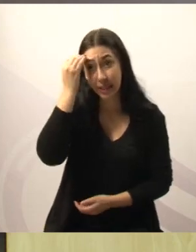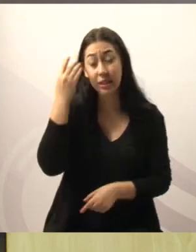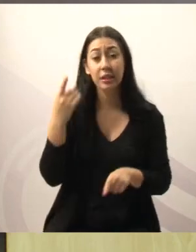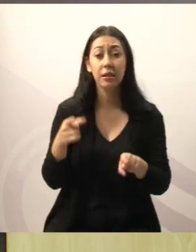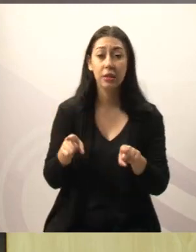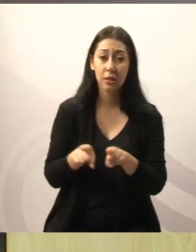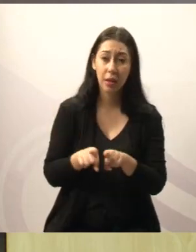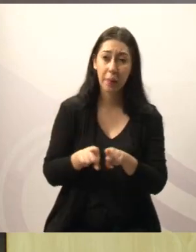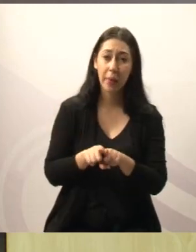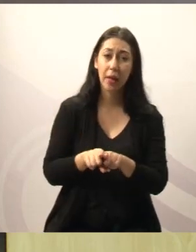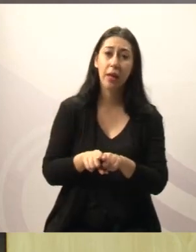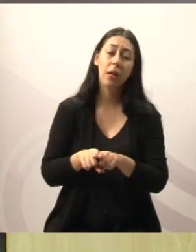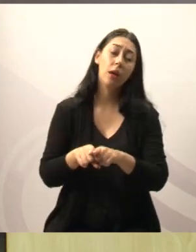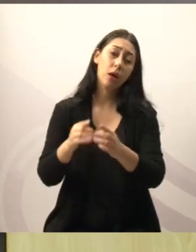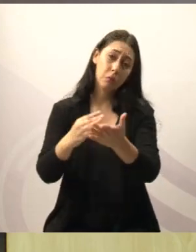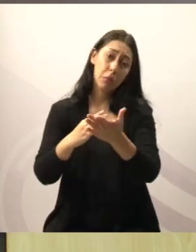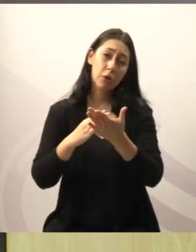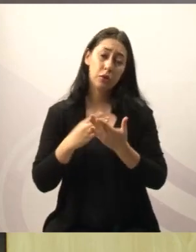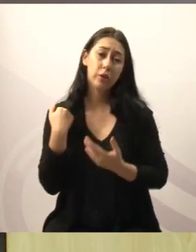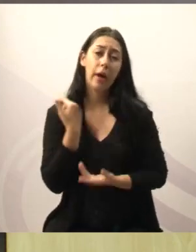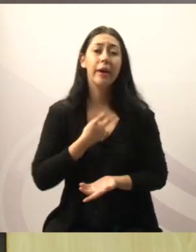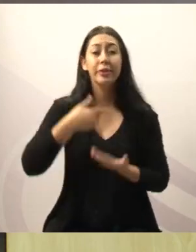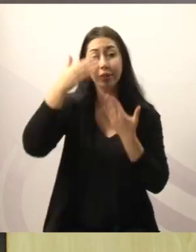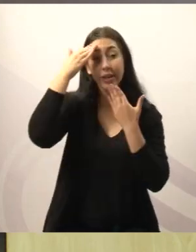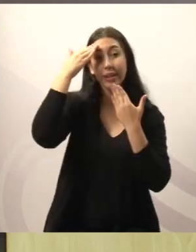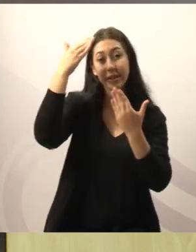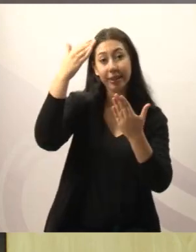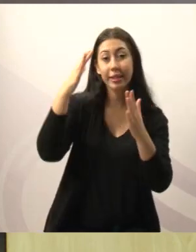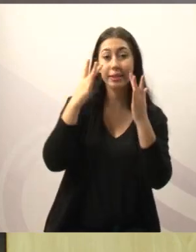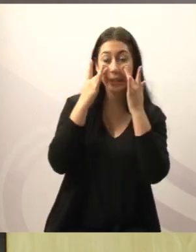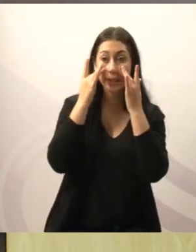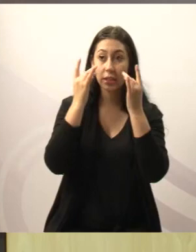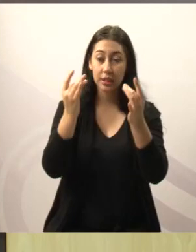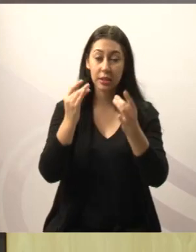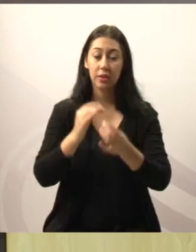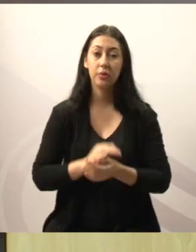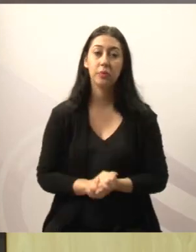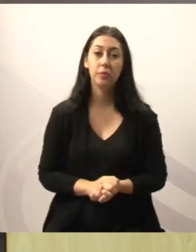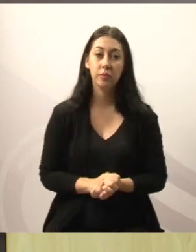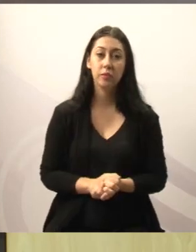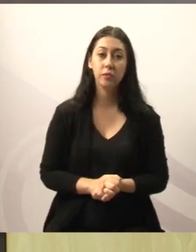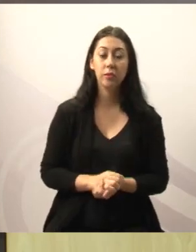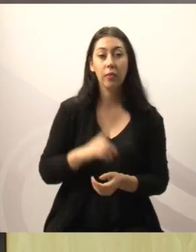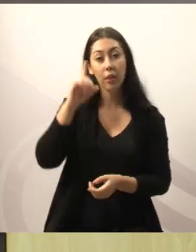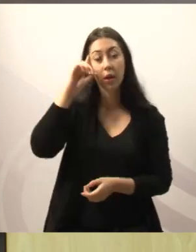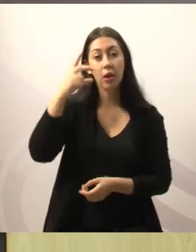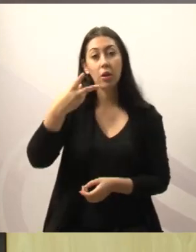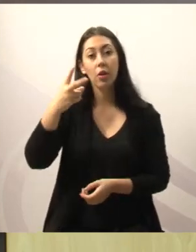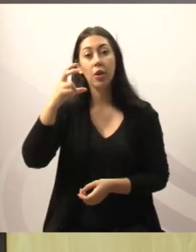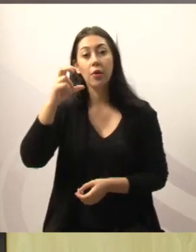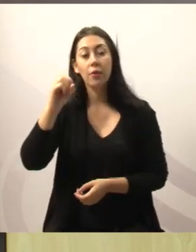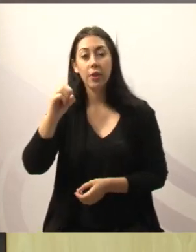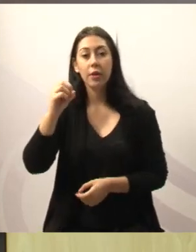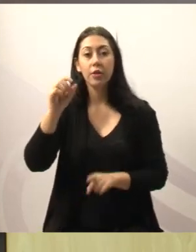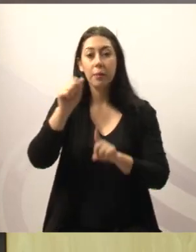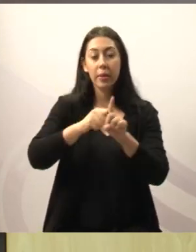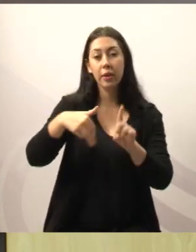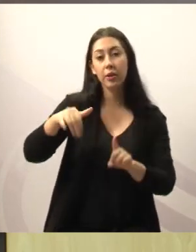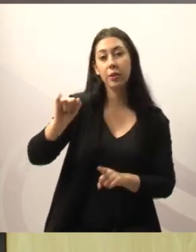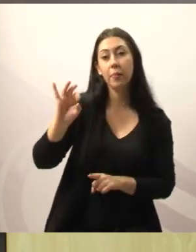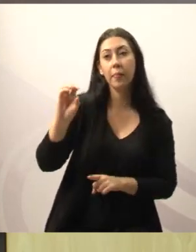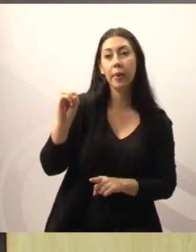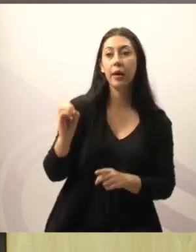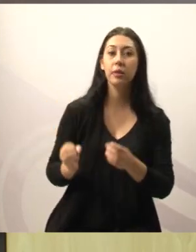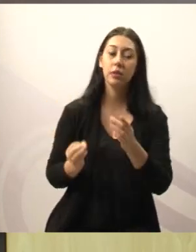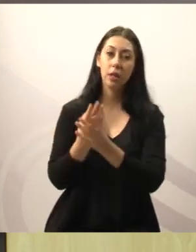concessionária e, antecipando agradecimento pela atenção dispensada, subscrevemos. Sala das Sessões, 20 de maio, vereador Valmir Parque do Meia Lua. Senhor